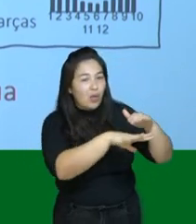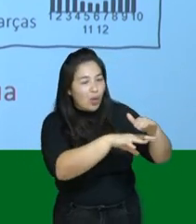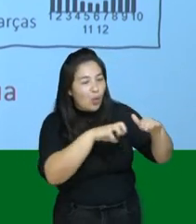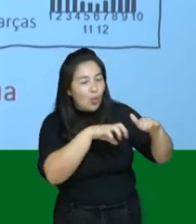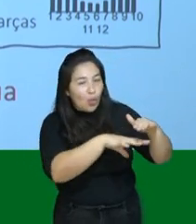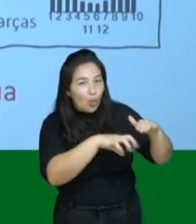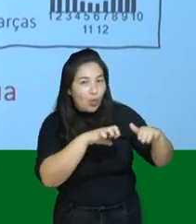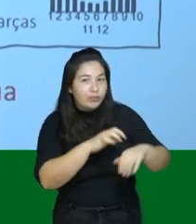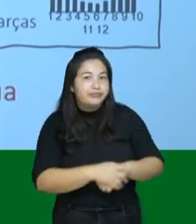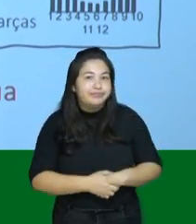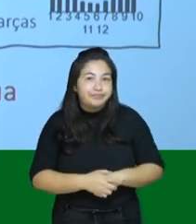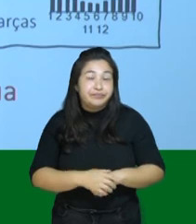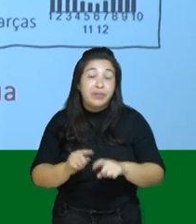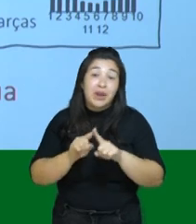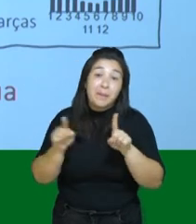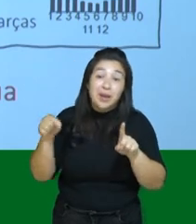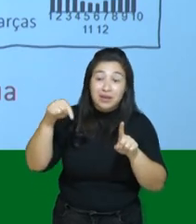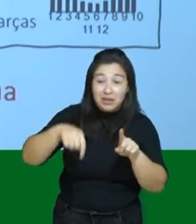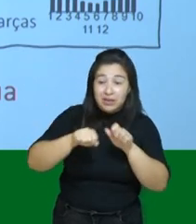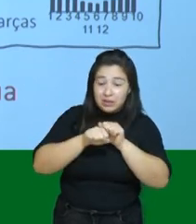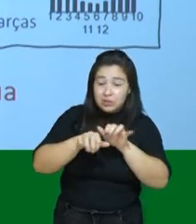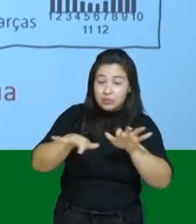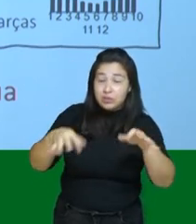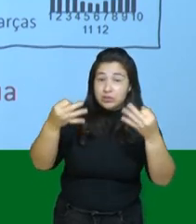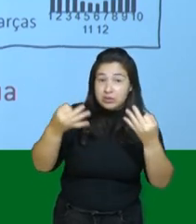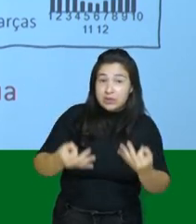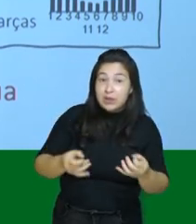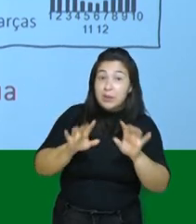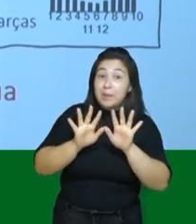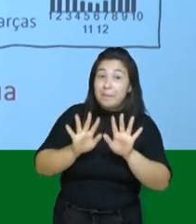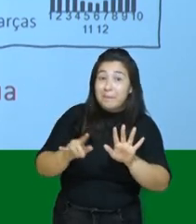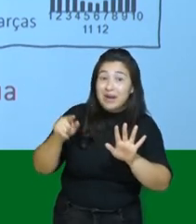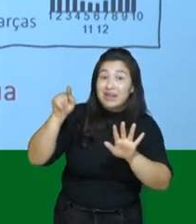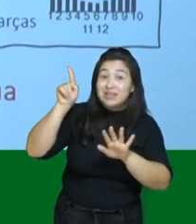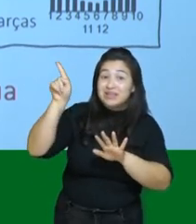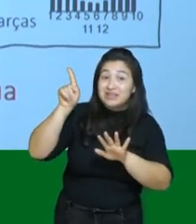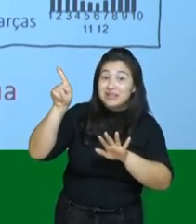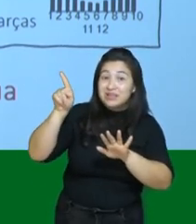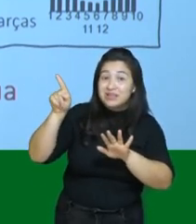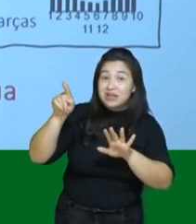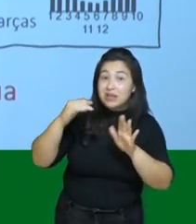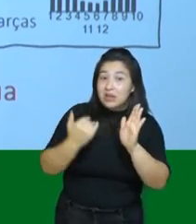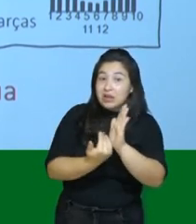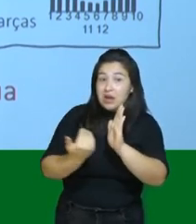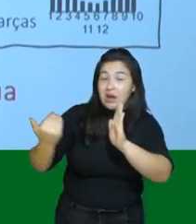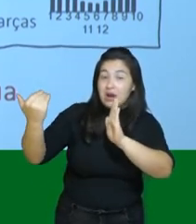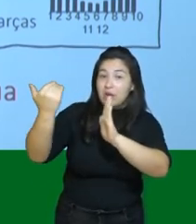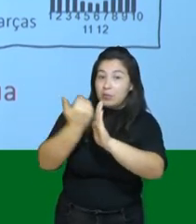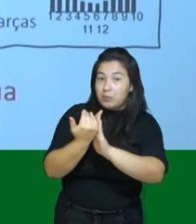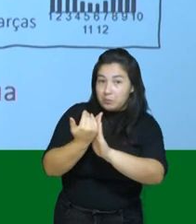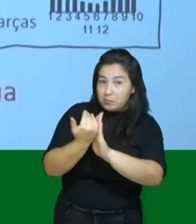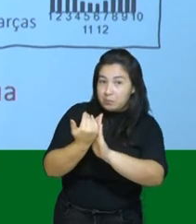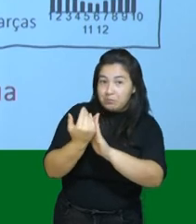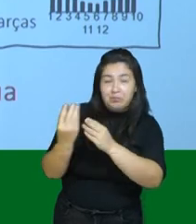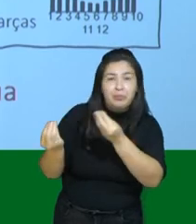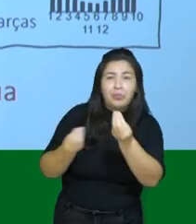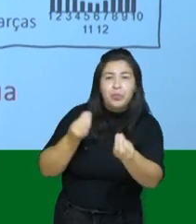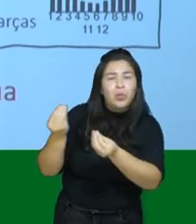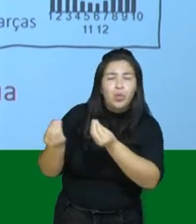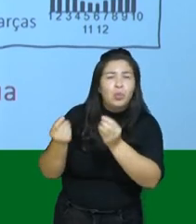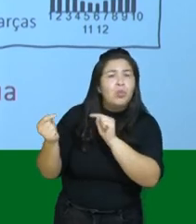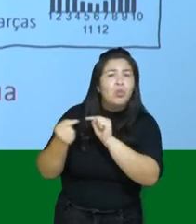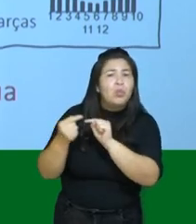bem distribuída a chuva. Só que com essa expansão aqui, essa alta se expandindo aqui, ó,